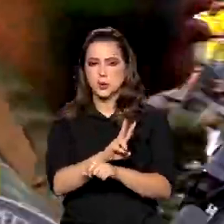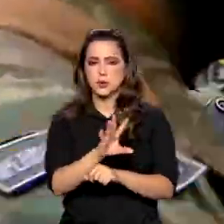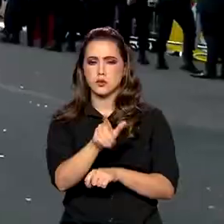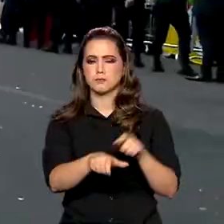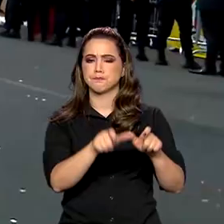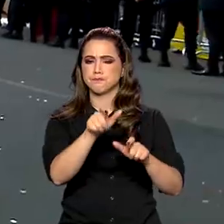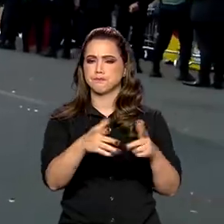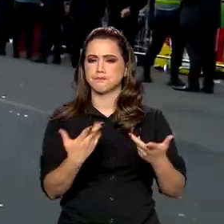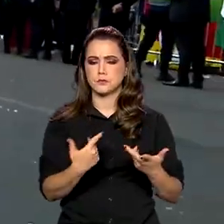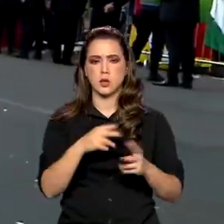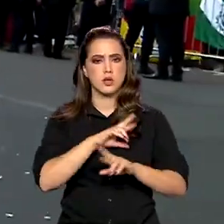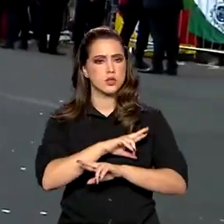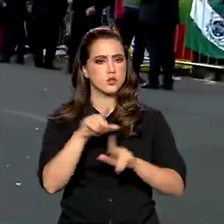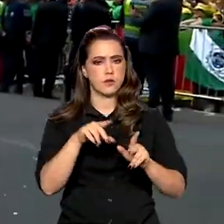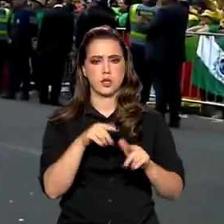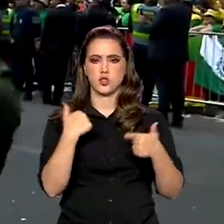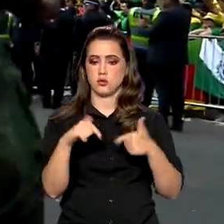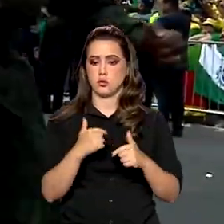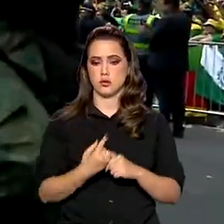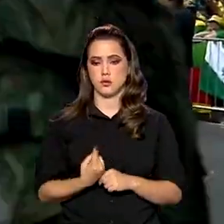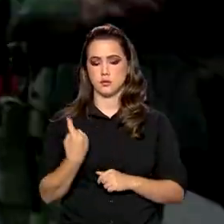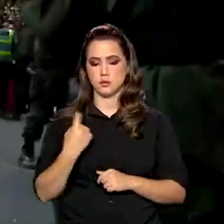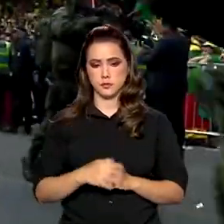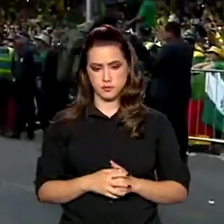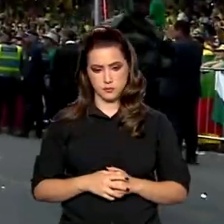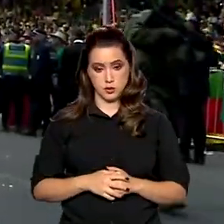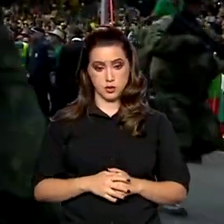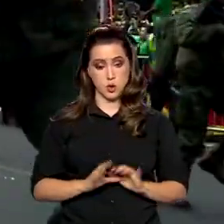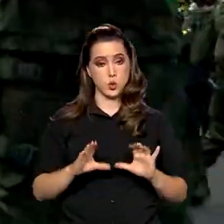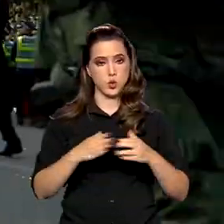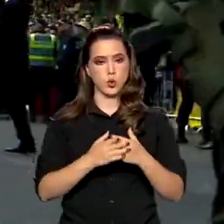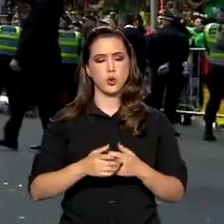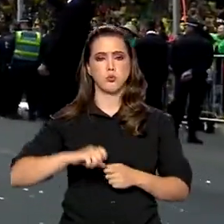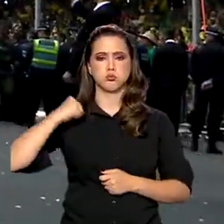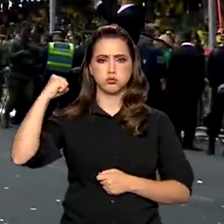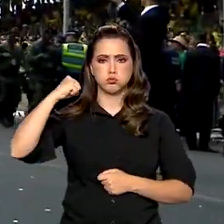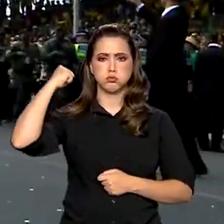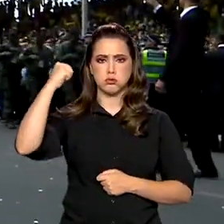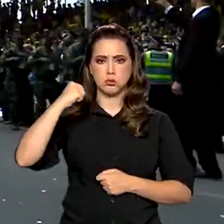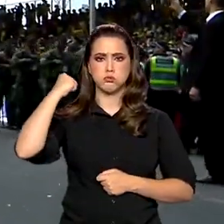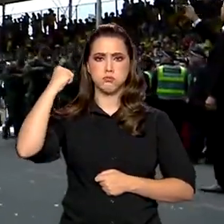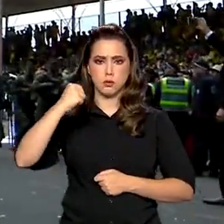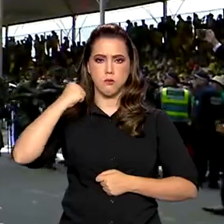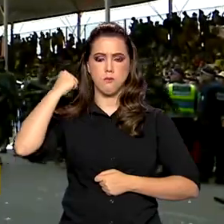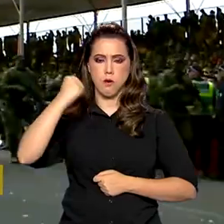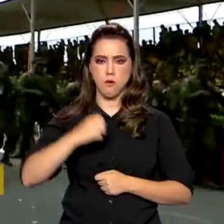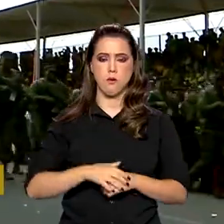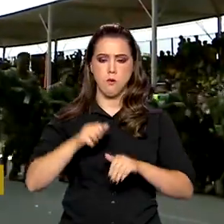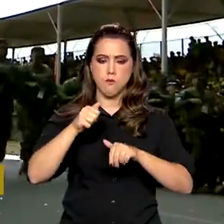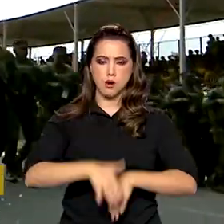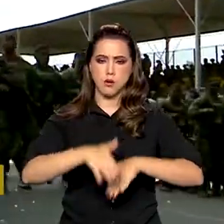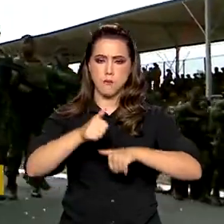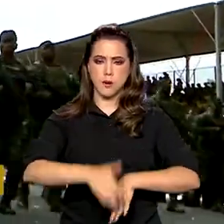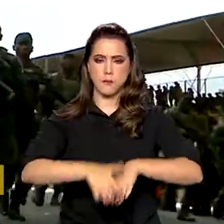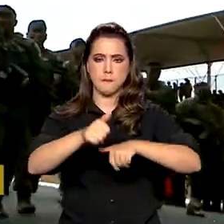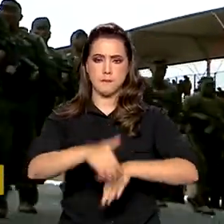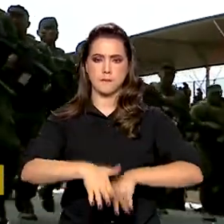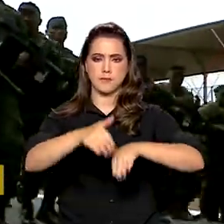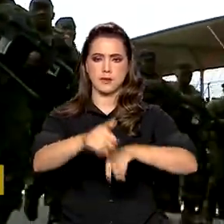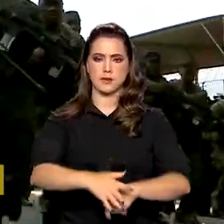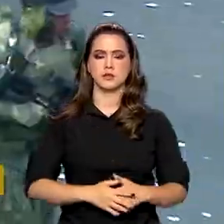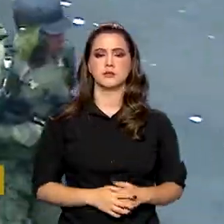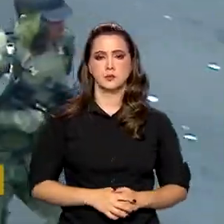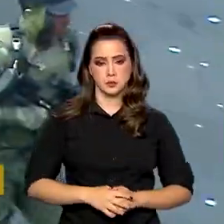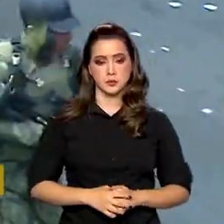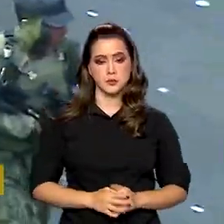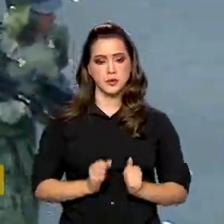diversas ações não convencionais. Aí a tropa vem vibrando, como sempre, um passo acelerado,